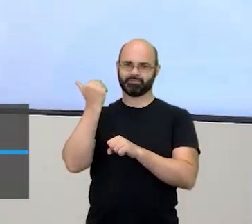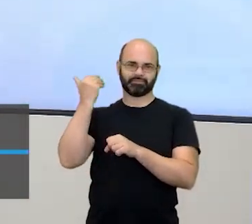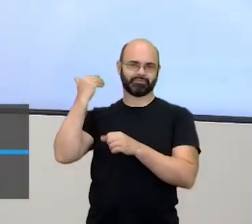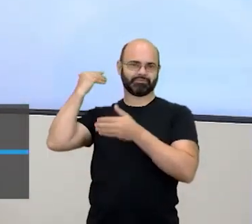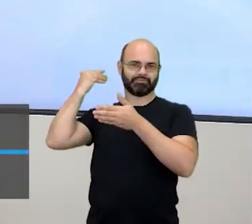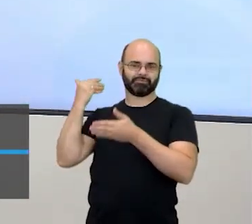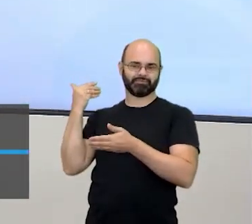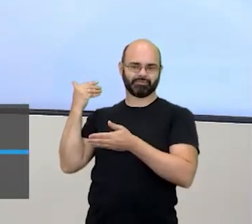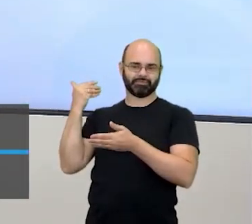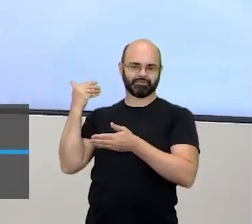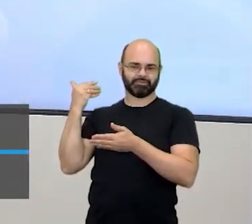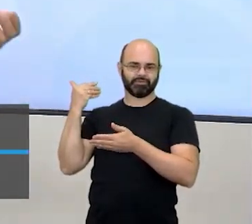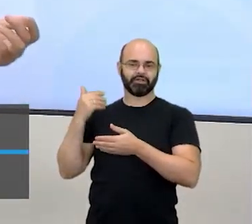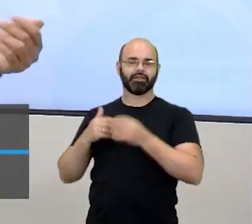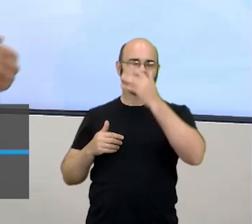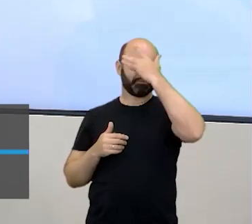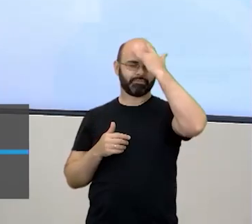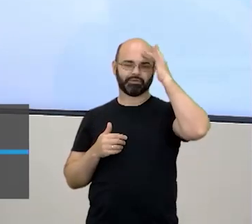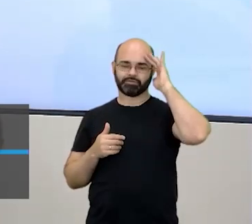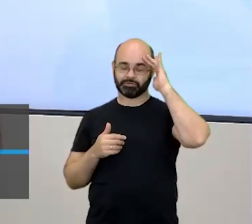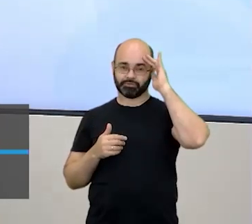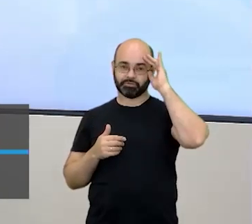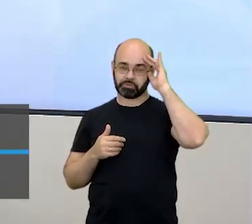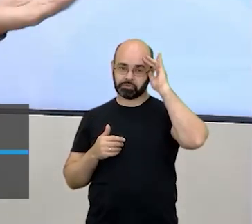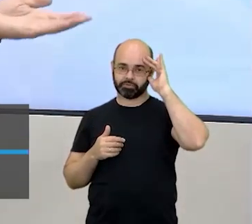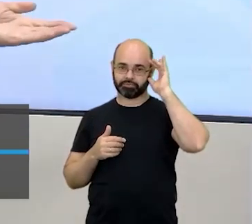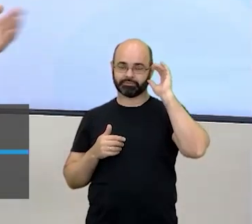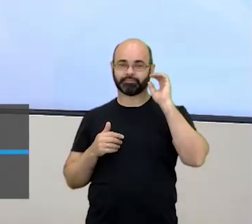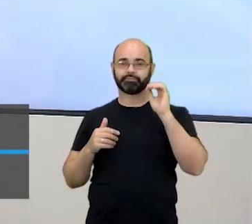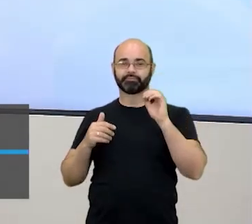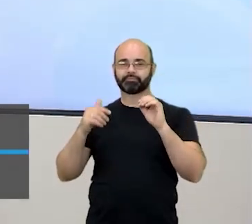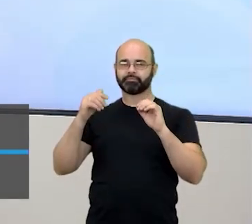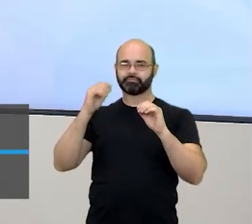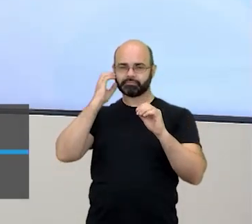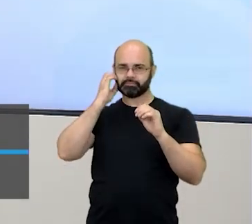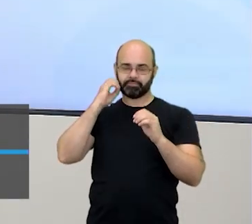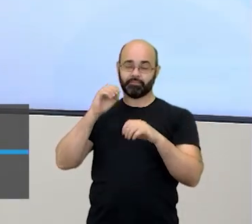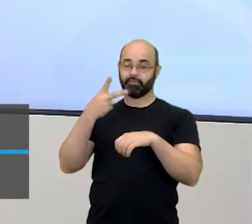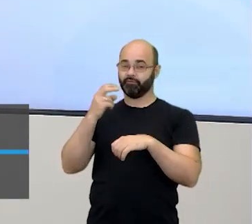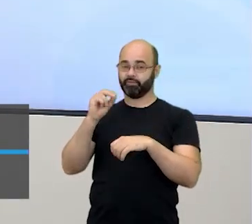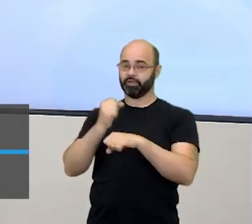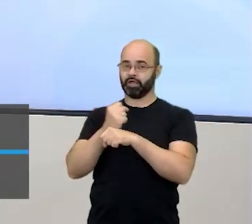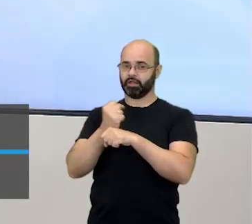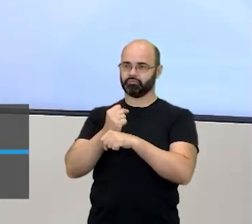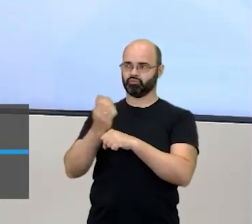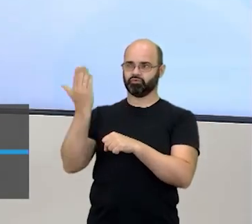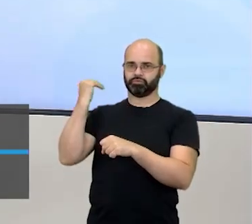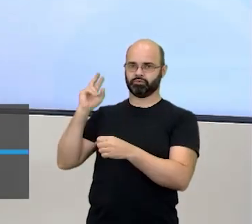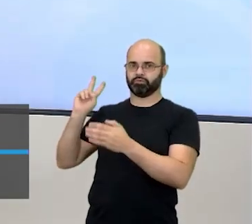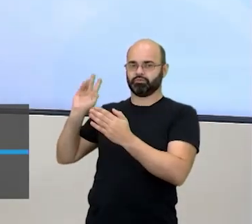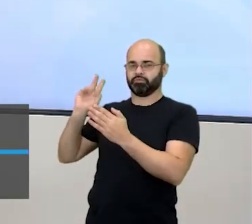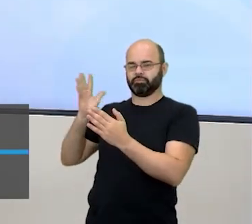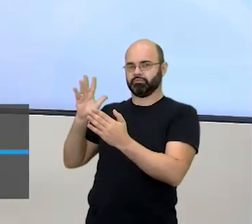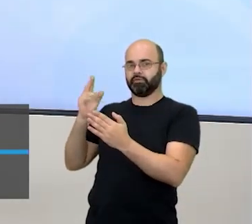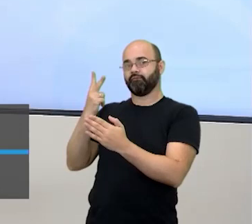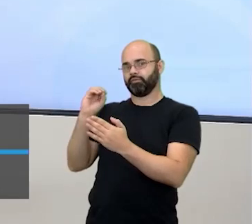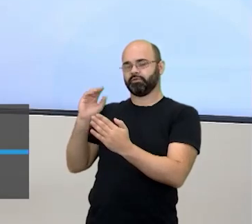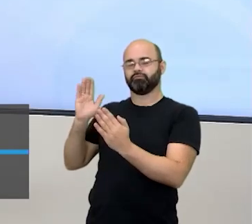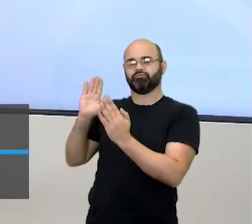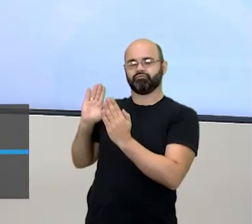têm guardado essa memória, por exemplo... e até filmográfica, não é só fotográfica, em arquivos